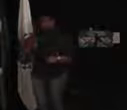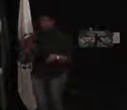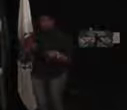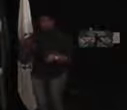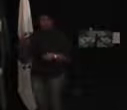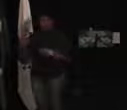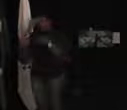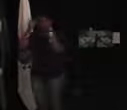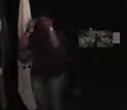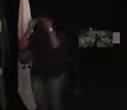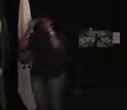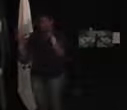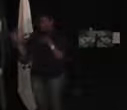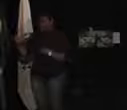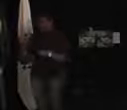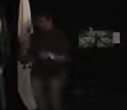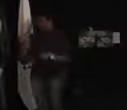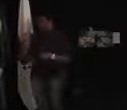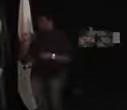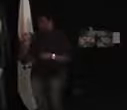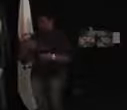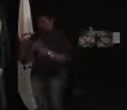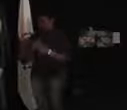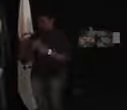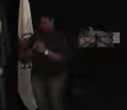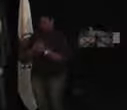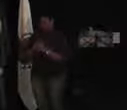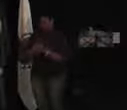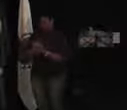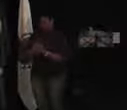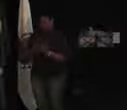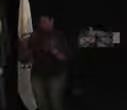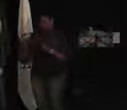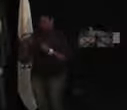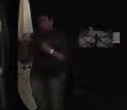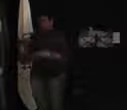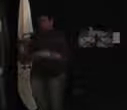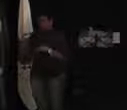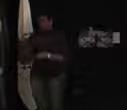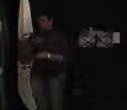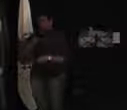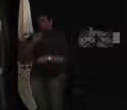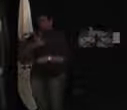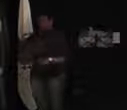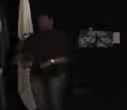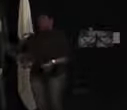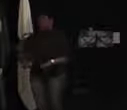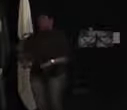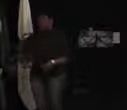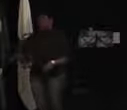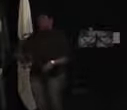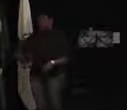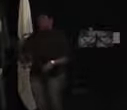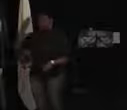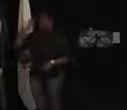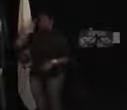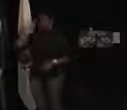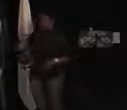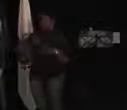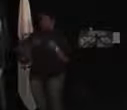Muitas vezes nós não fazemos isso, né? A gente precisa perceber se a criança entende o que a gente fala para